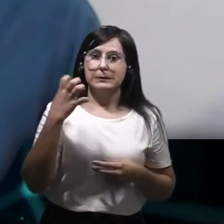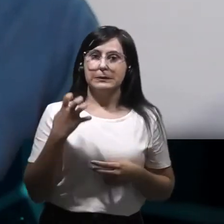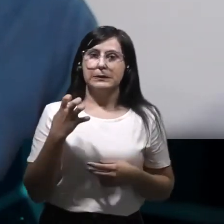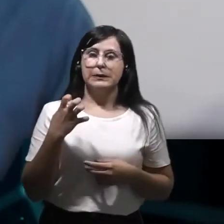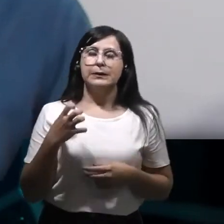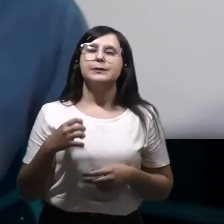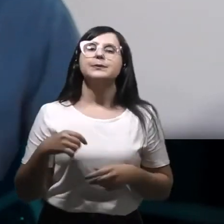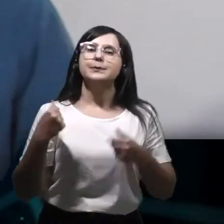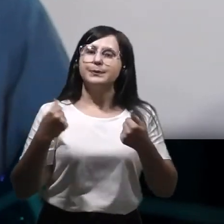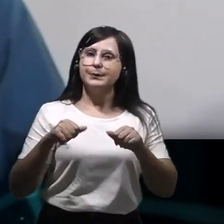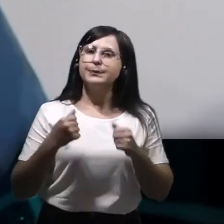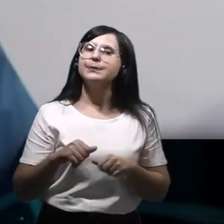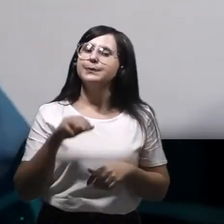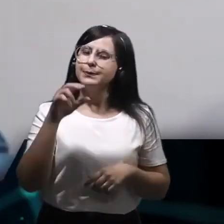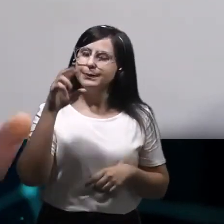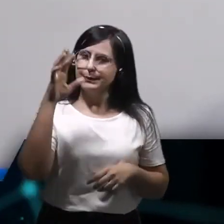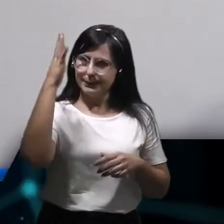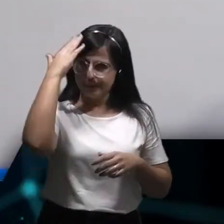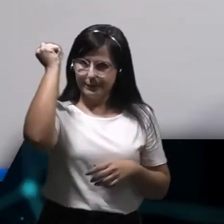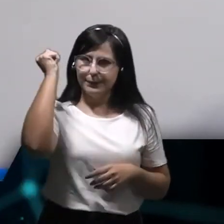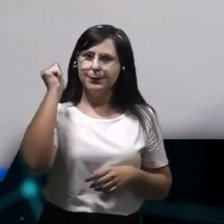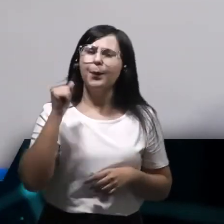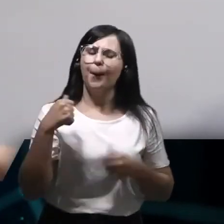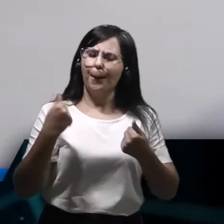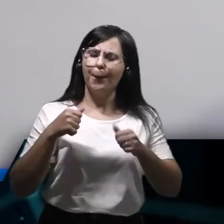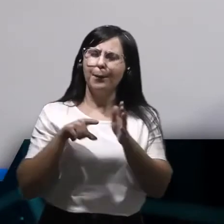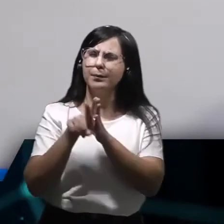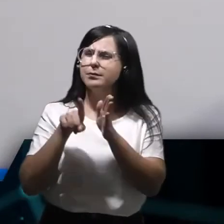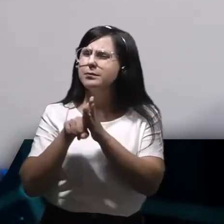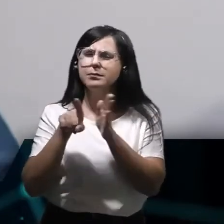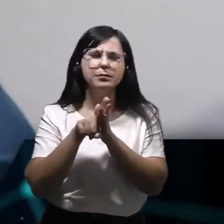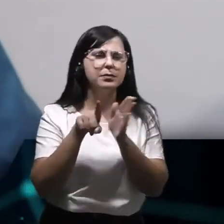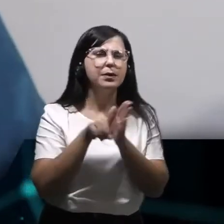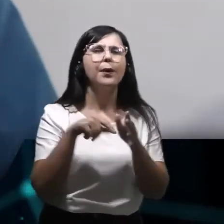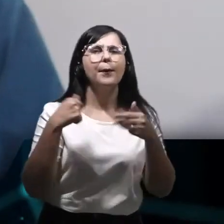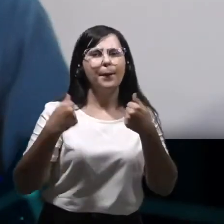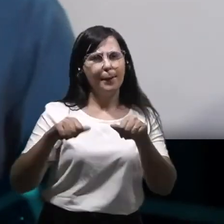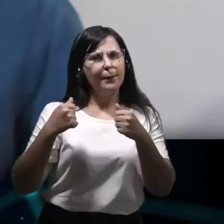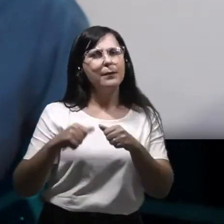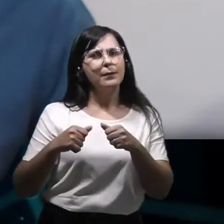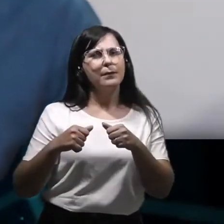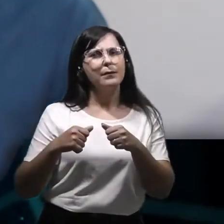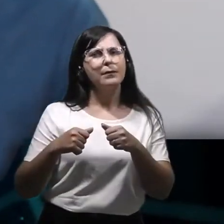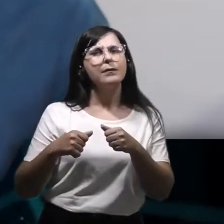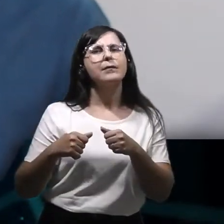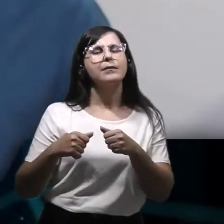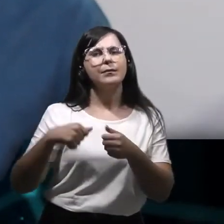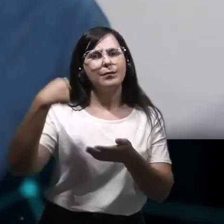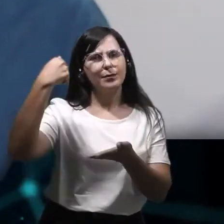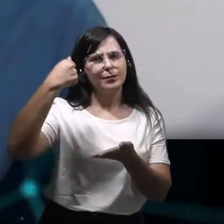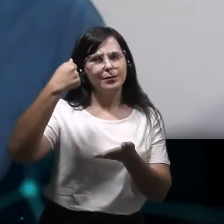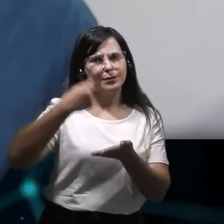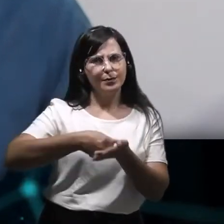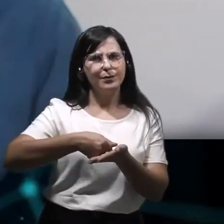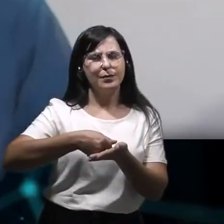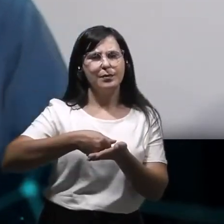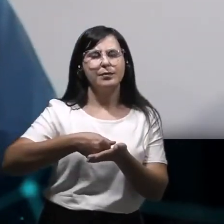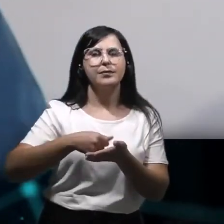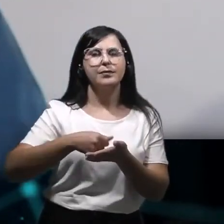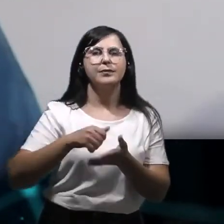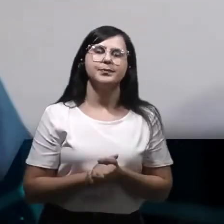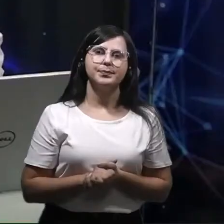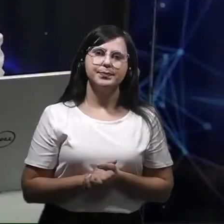comprometo. Quando for eleito prefeito, eu vou investigar isso e quem pagar, quem dever que vá pagar, para onde levou esse